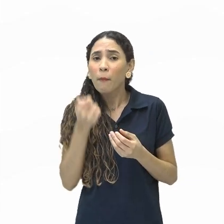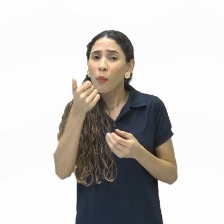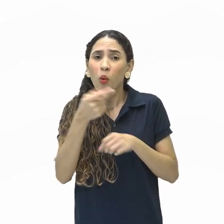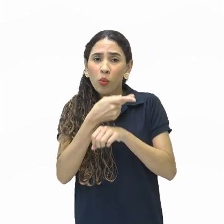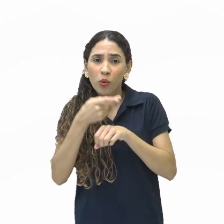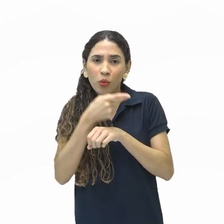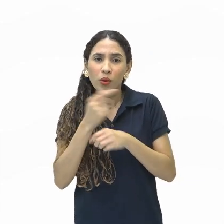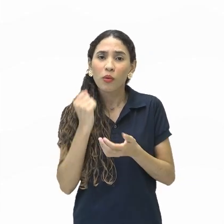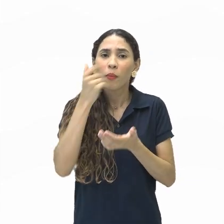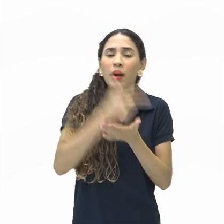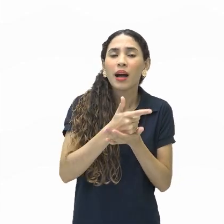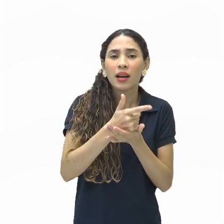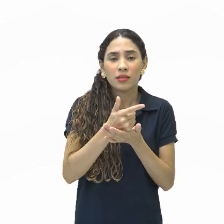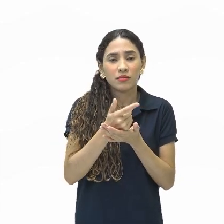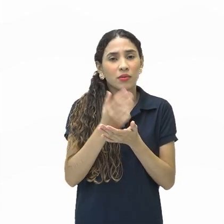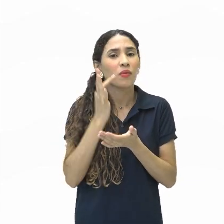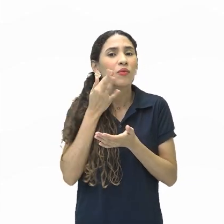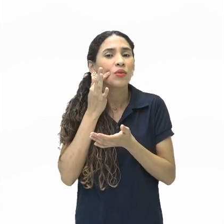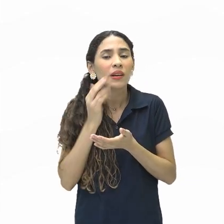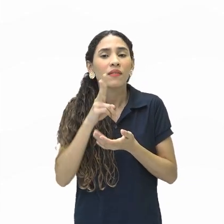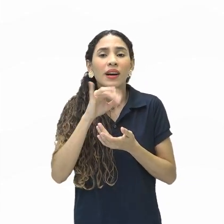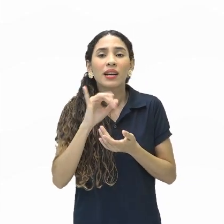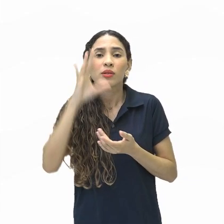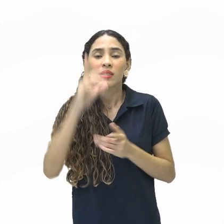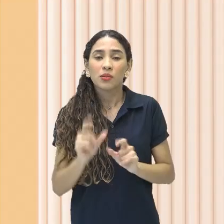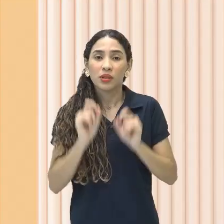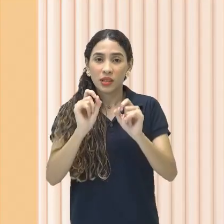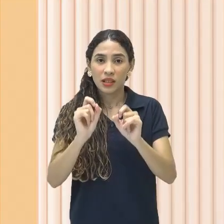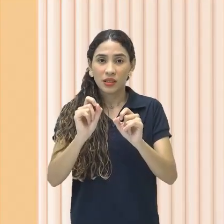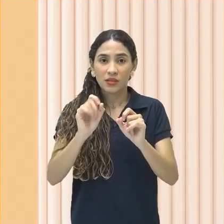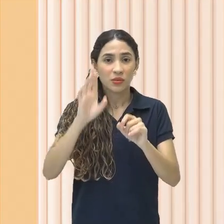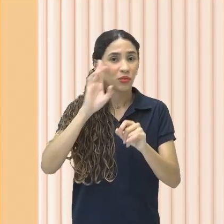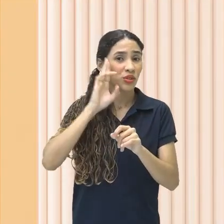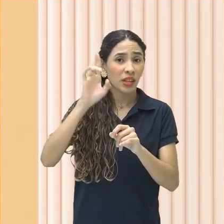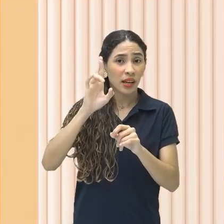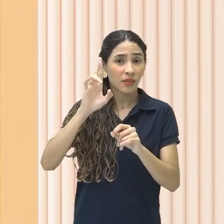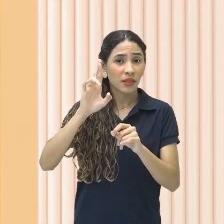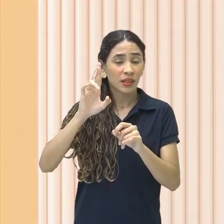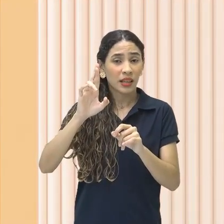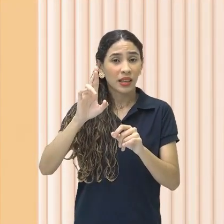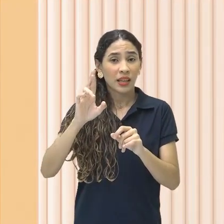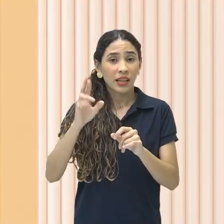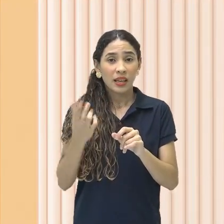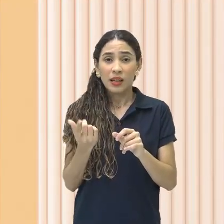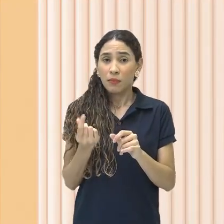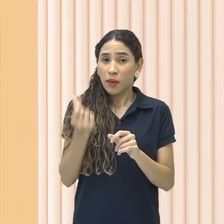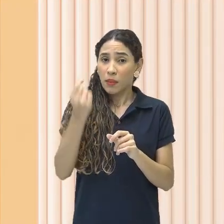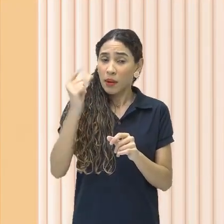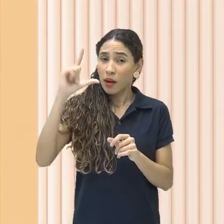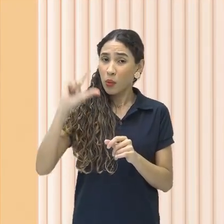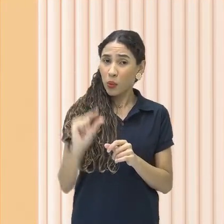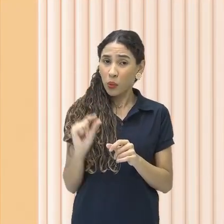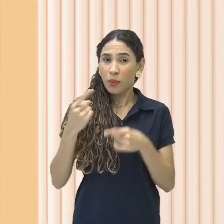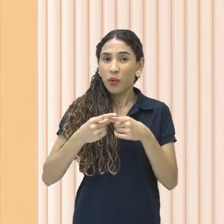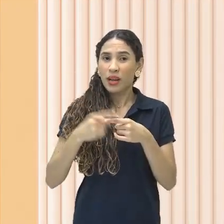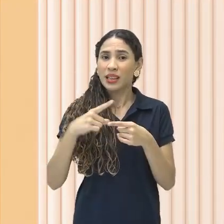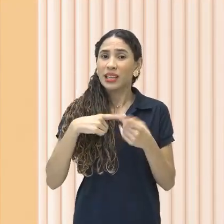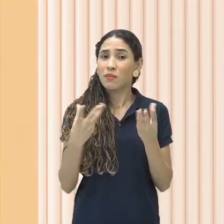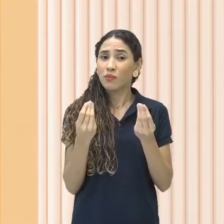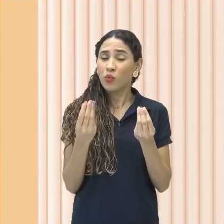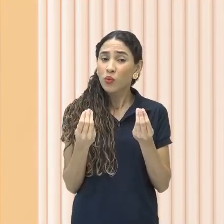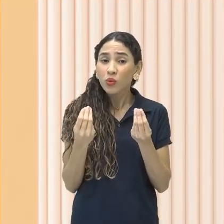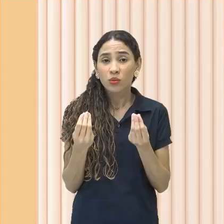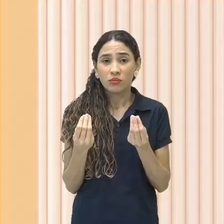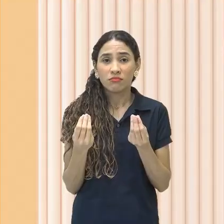comprar o abacate, o que vai acontecer? A tendência é que o dono vá baixar o preço do abacate, porque tem muito, está